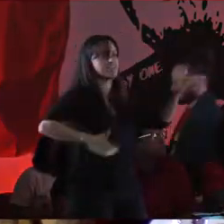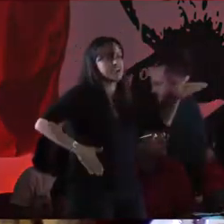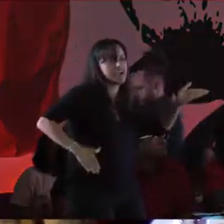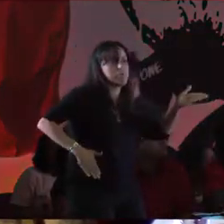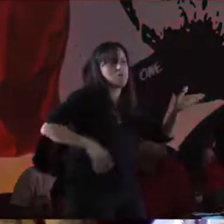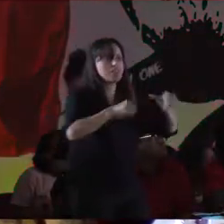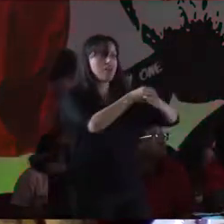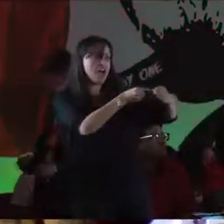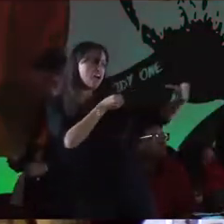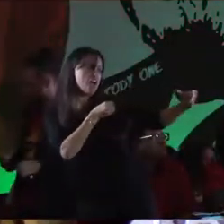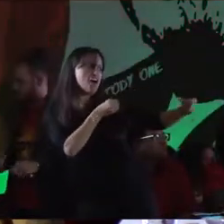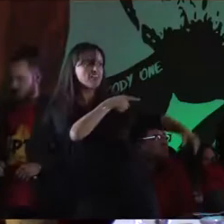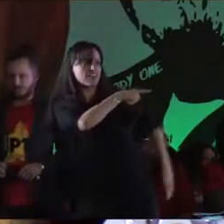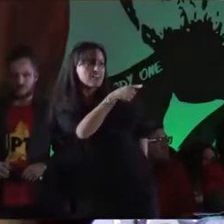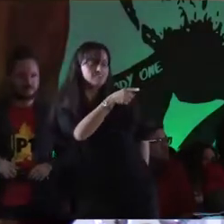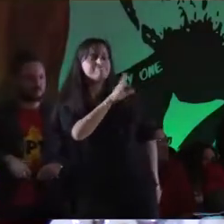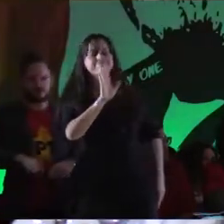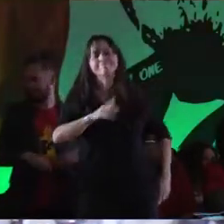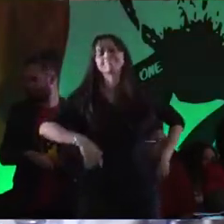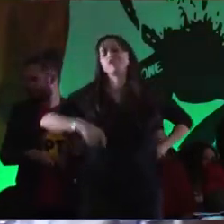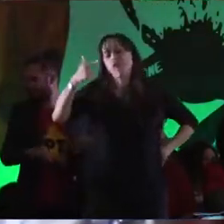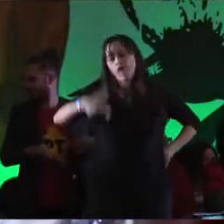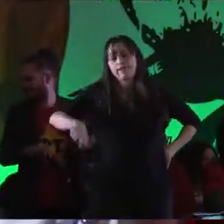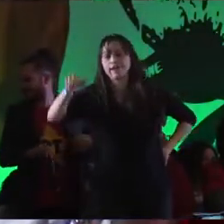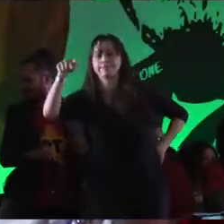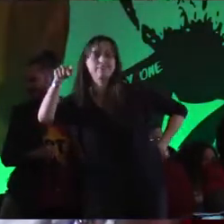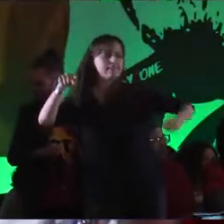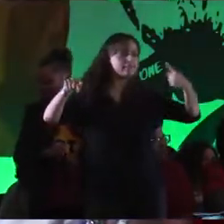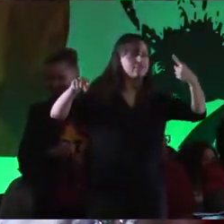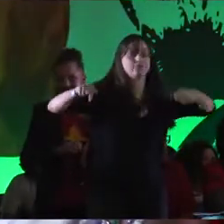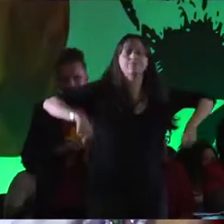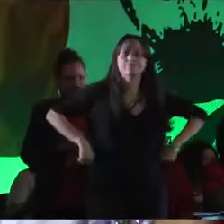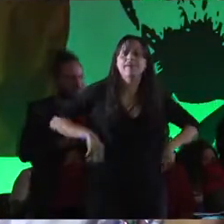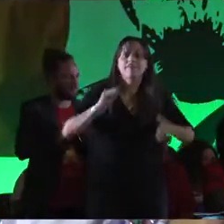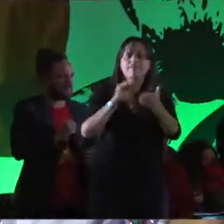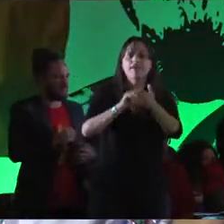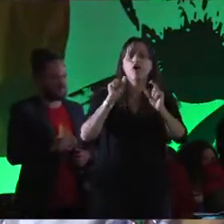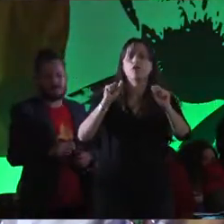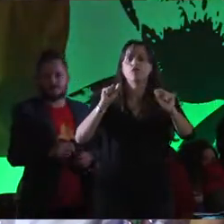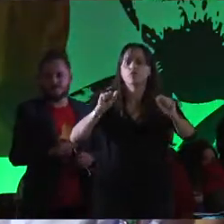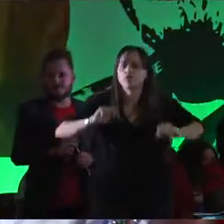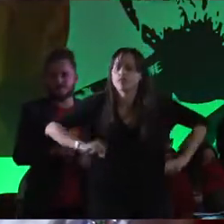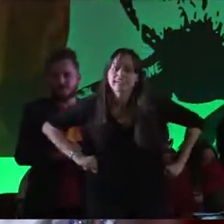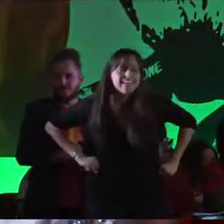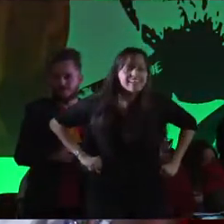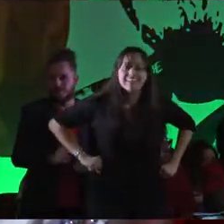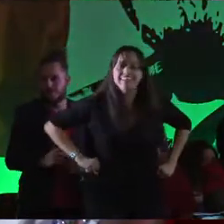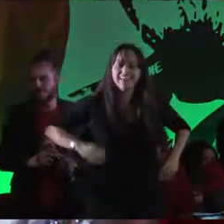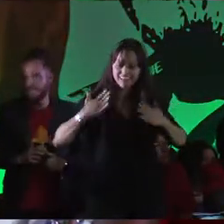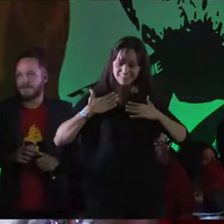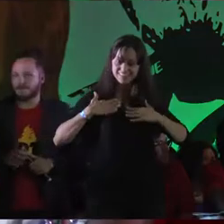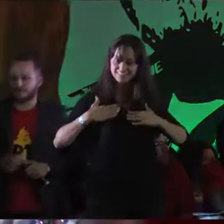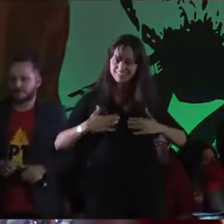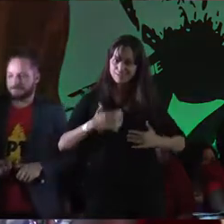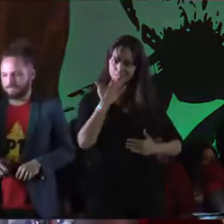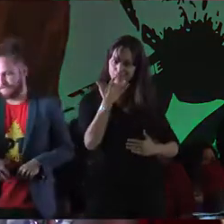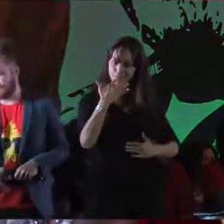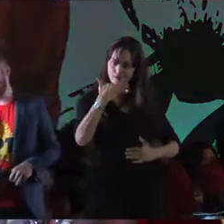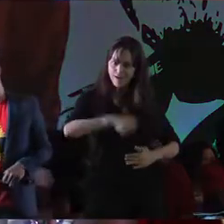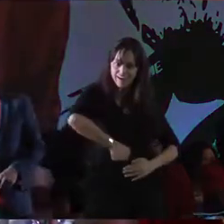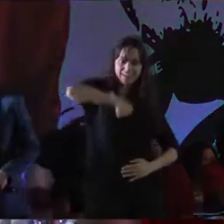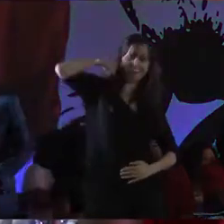bolsista, cotista. Mais um gol contra. Faltou passar na tela um informe. De que time era a camisa debaixo